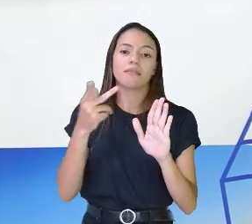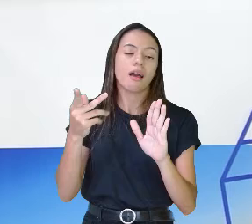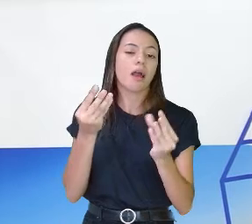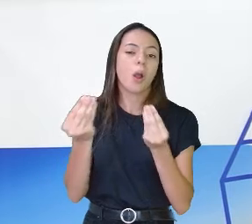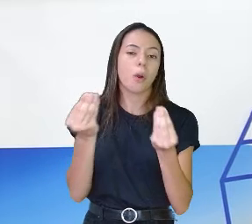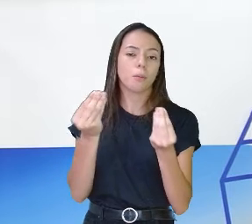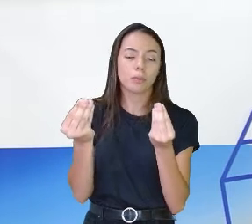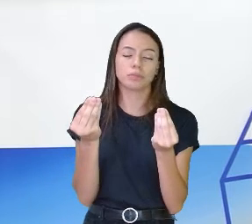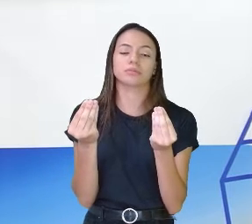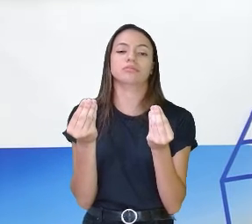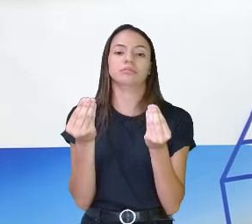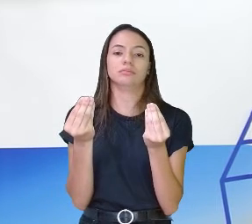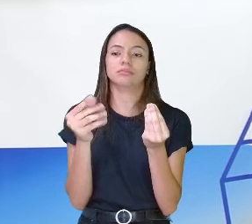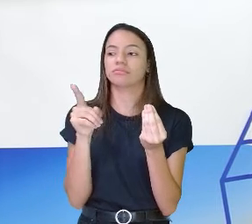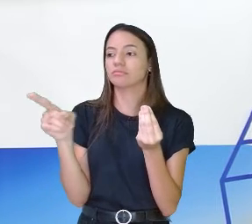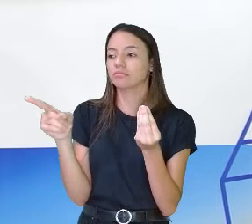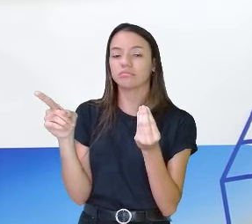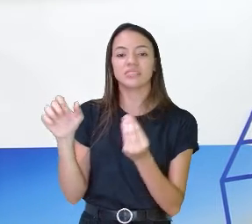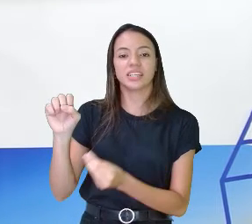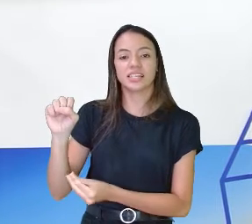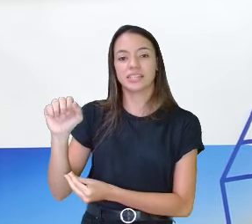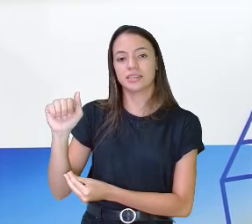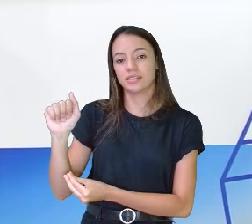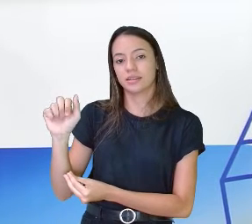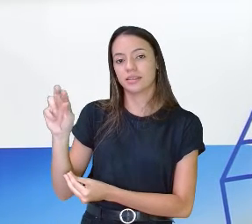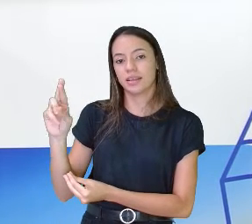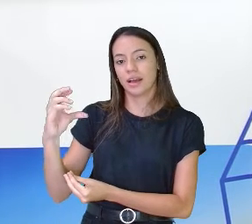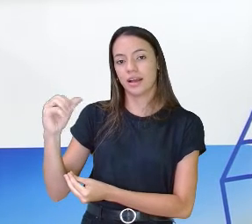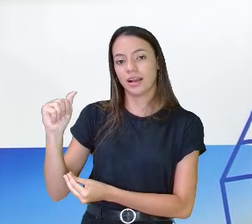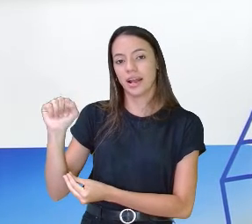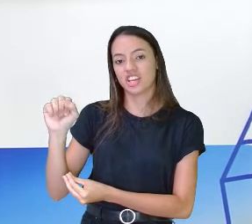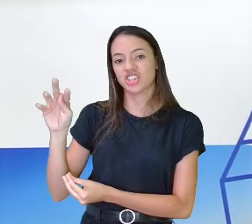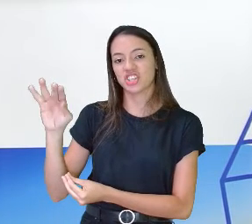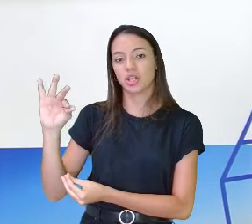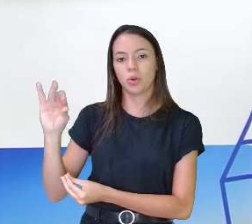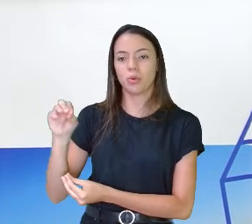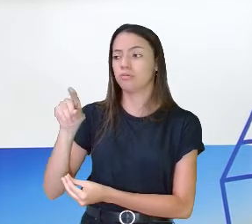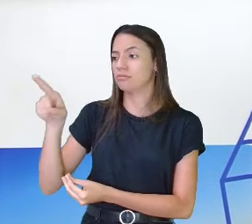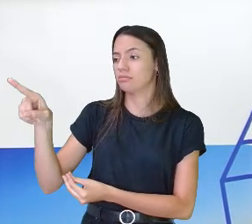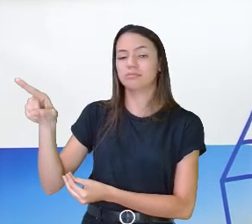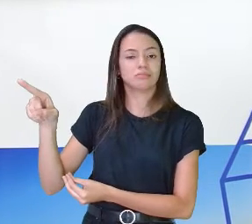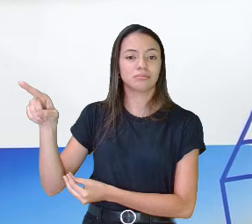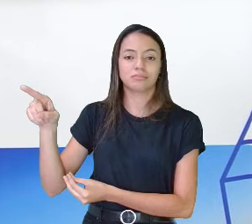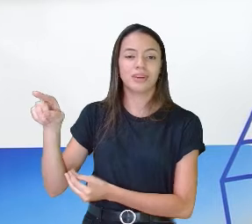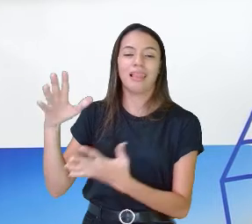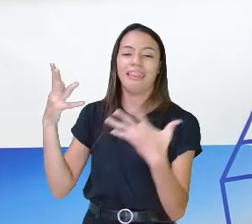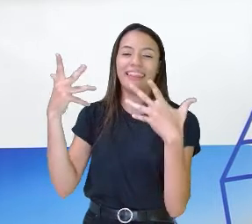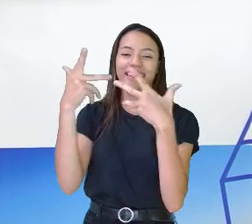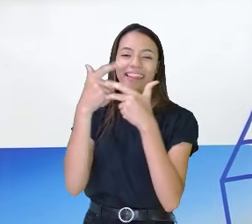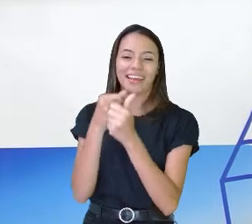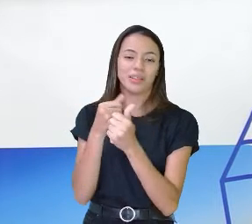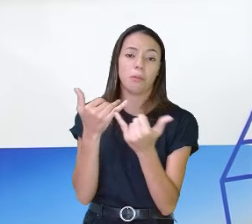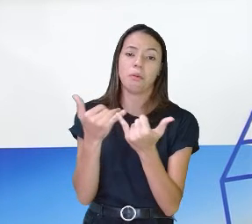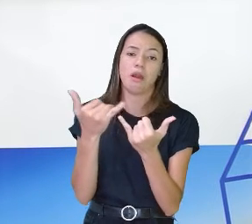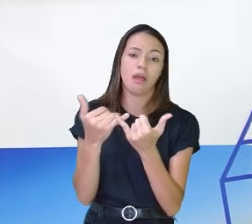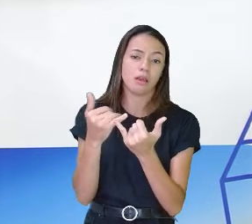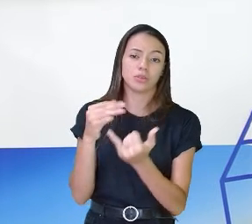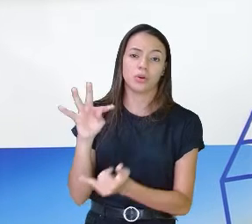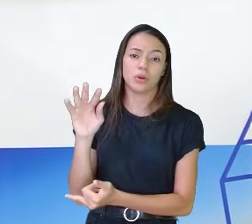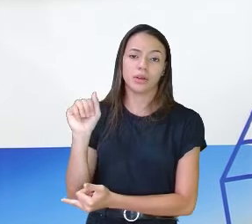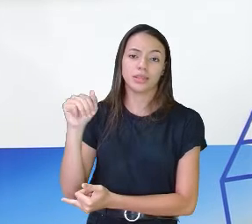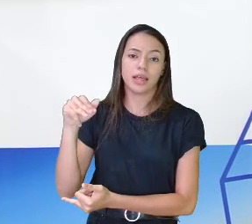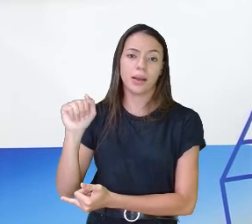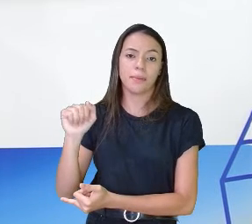maneira sarcástica, né? Ó, você é muito bonito, parece até um tamanduá. Então, a própria continuação do